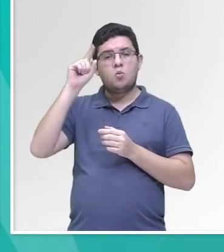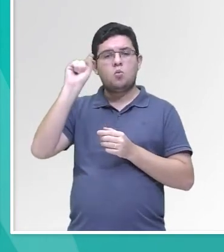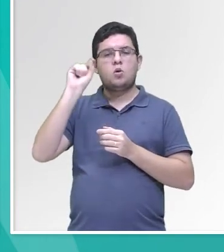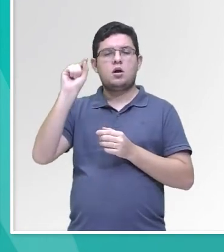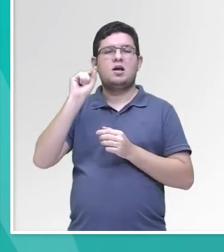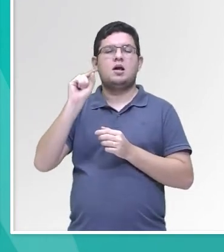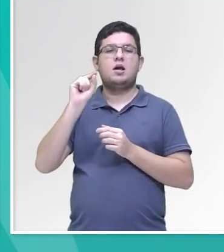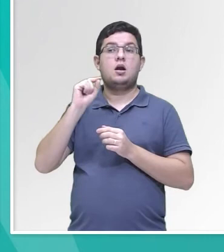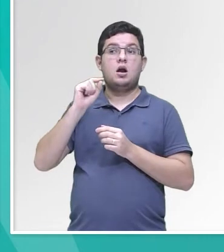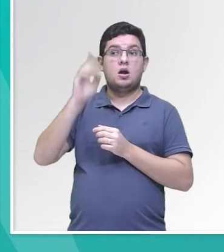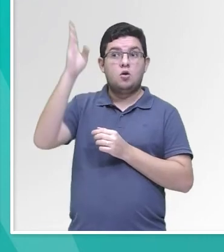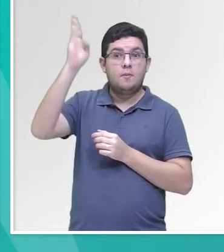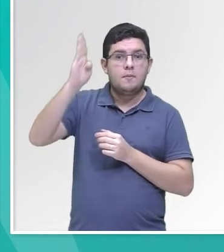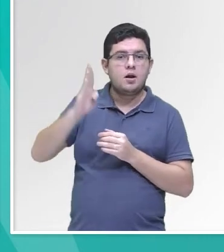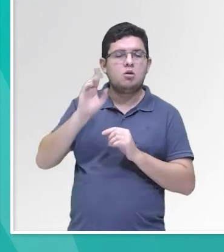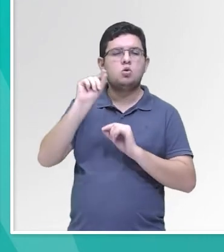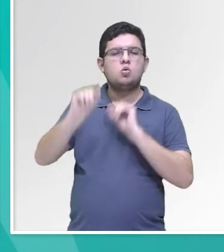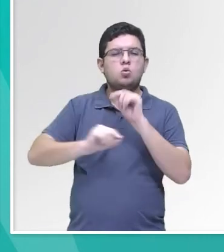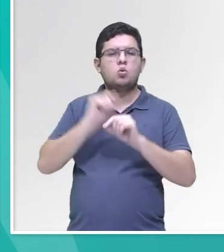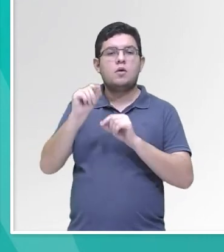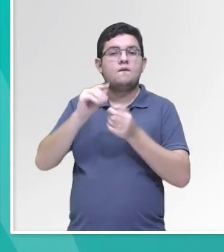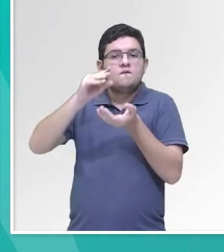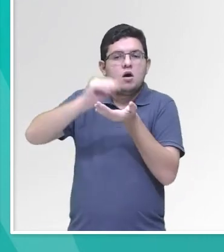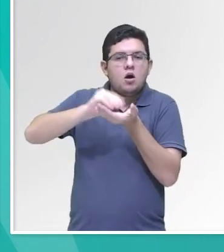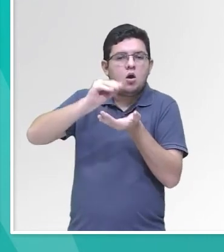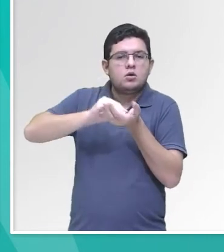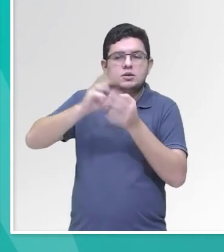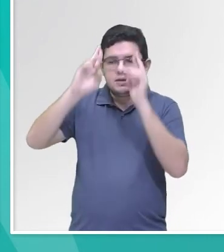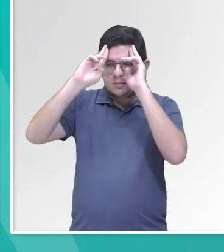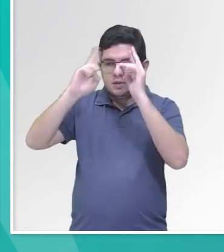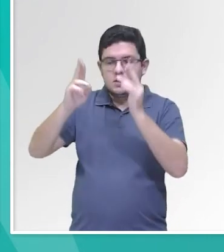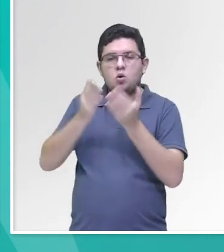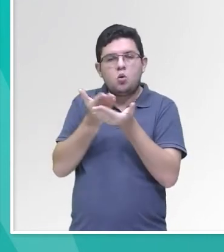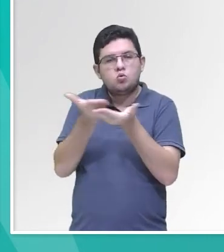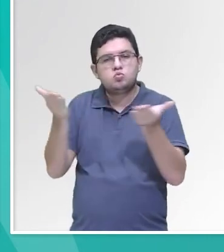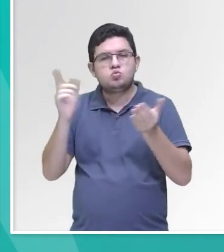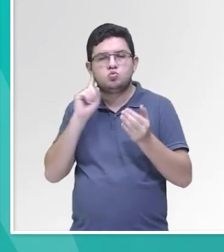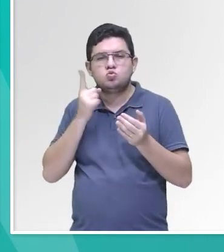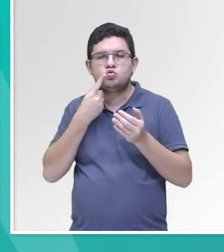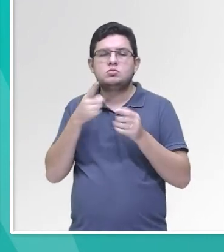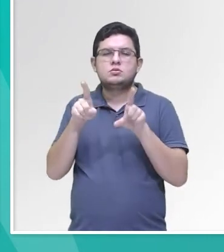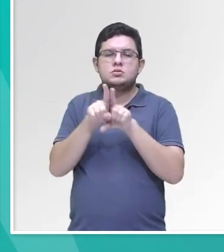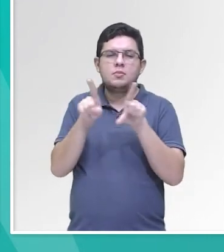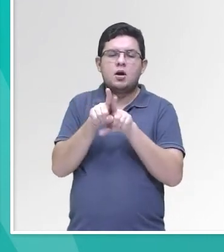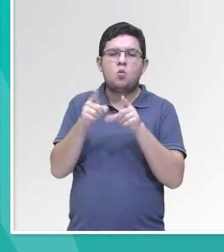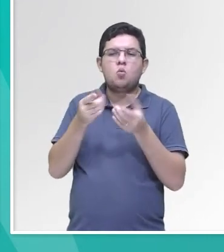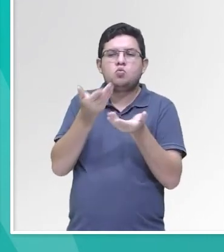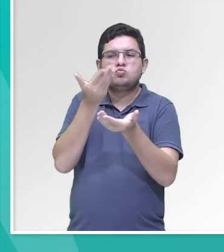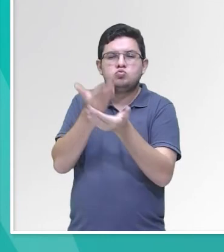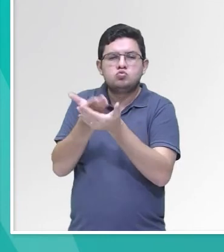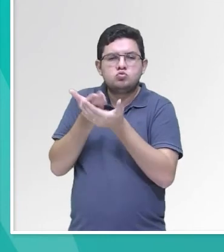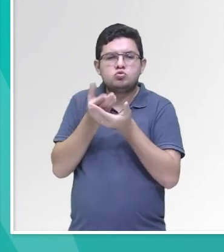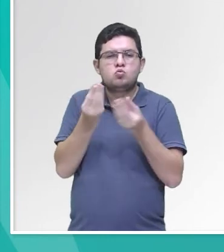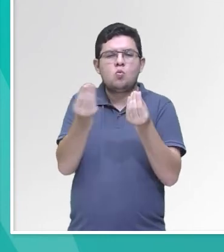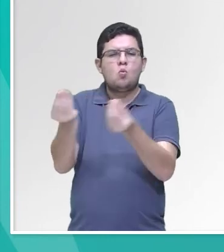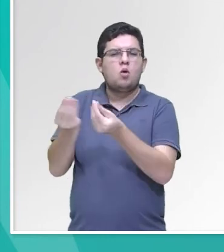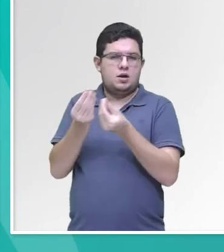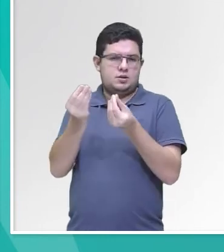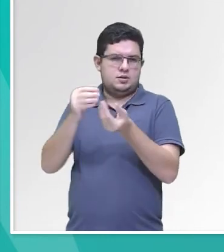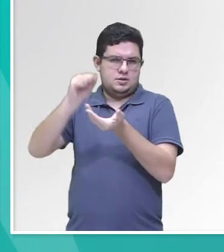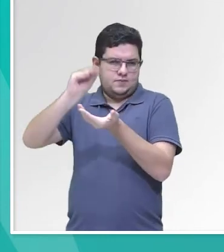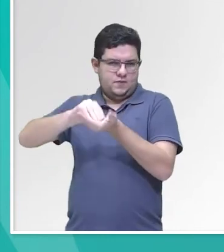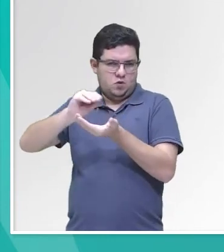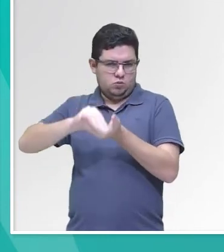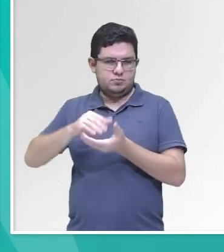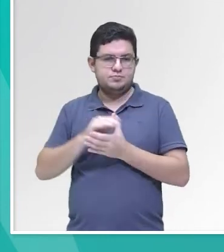seu direito respeitado, né? Não têm uma educação de qualidade oferecida. O outro parágrafo